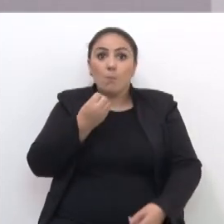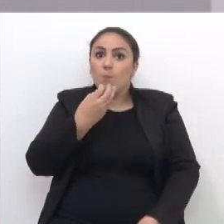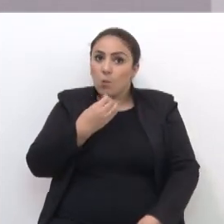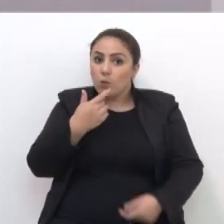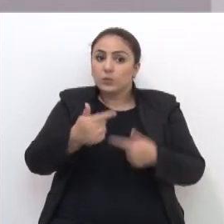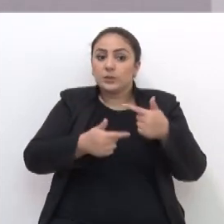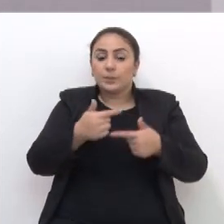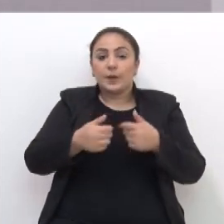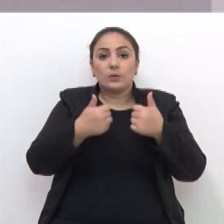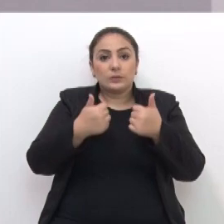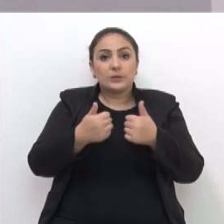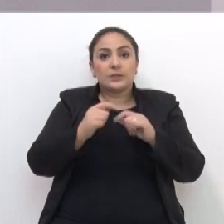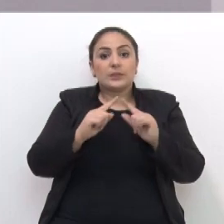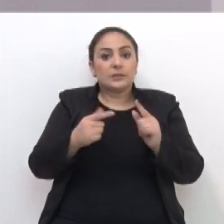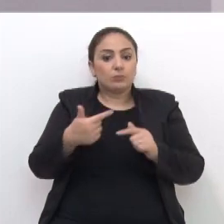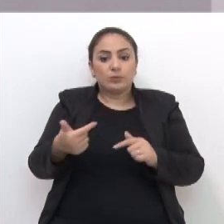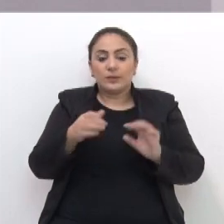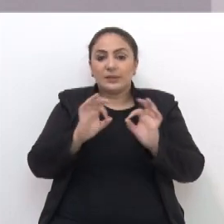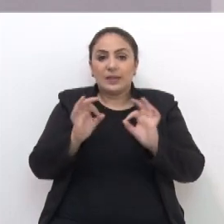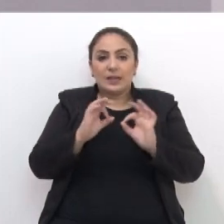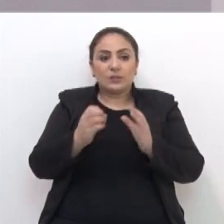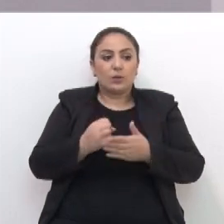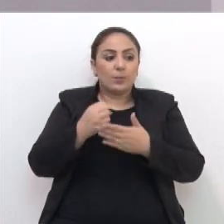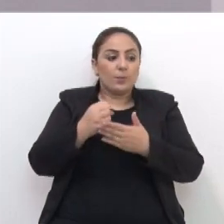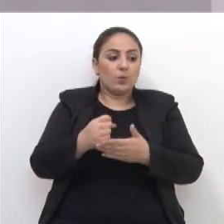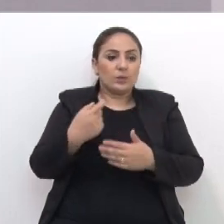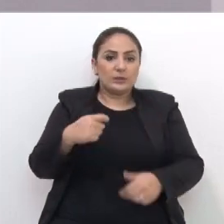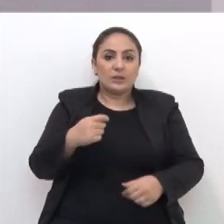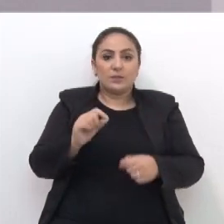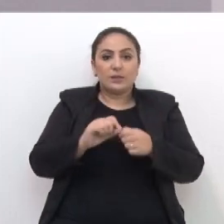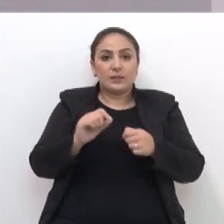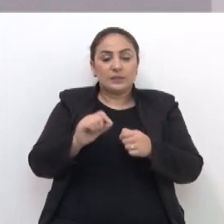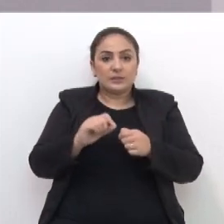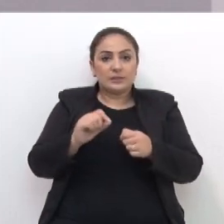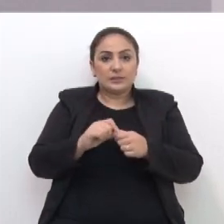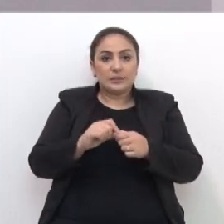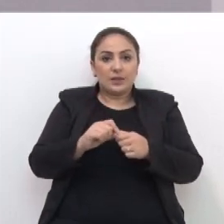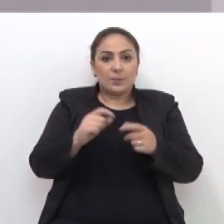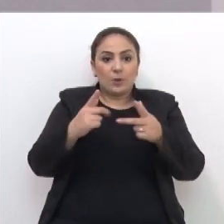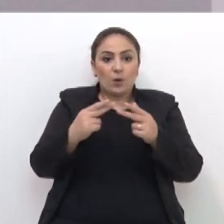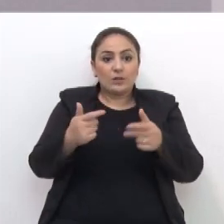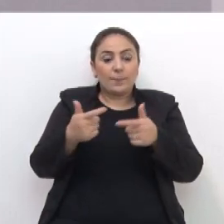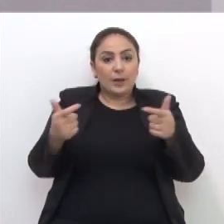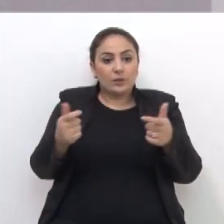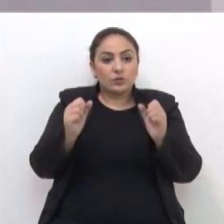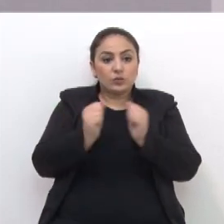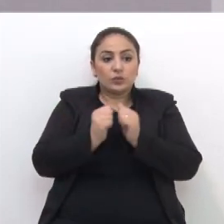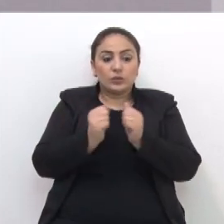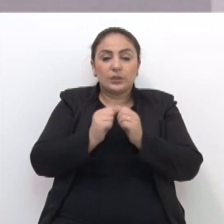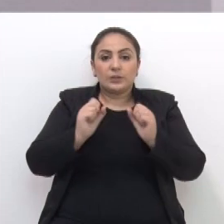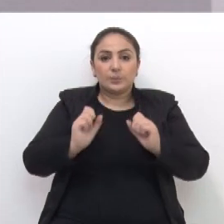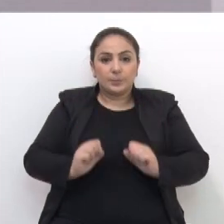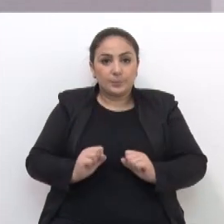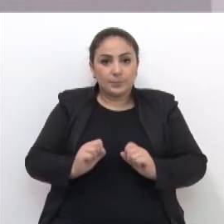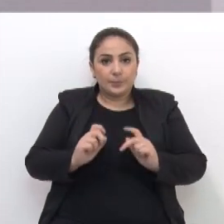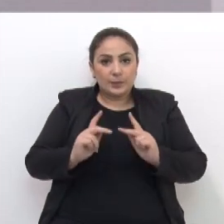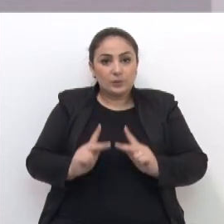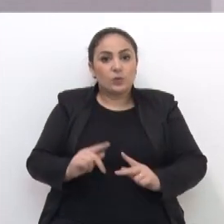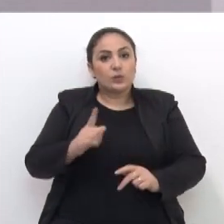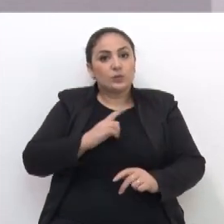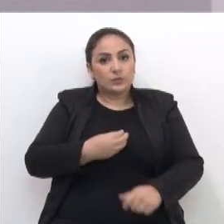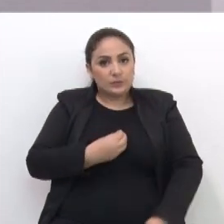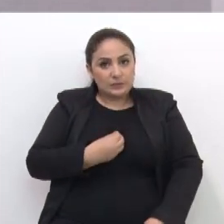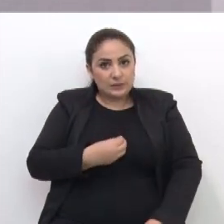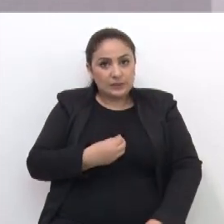cedendo os CCs para serem mesários, o Ministério Público e pessoas voluntárias que fazem parte do Condica. Por mais